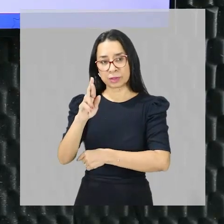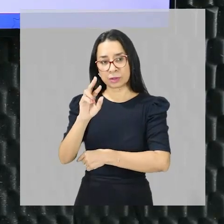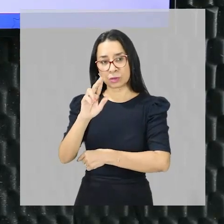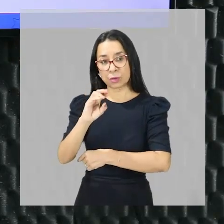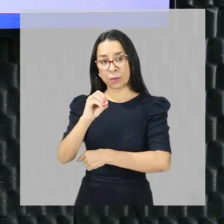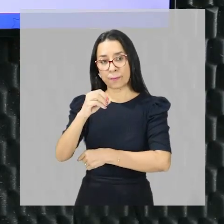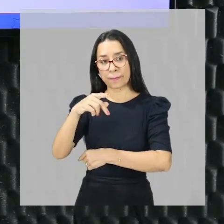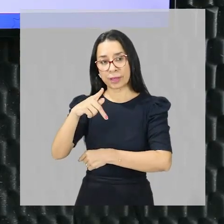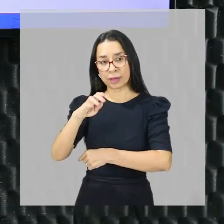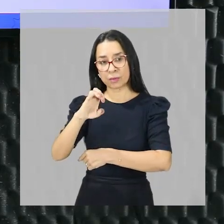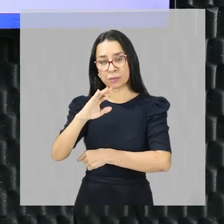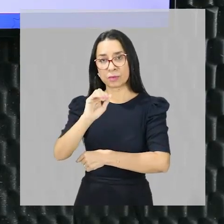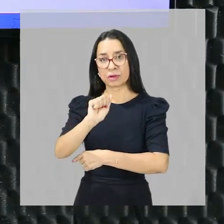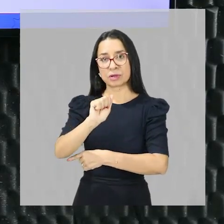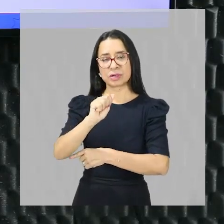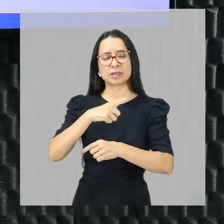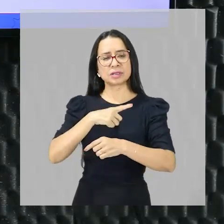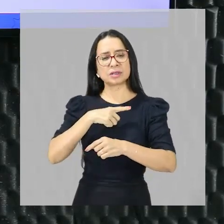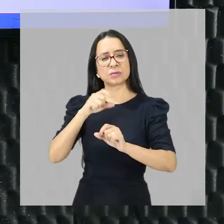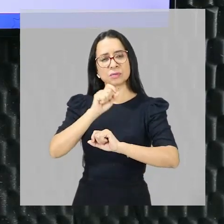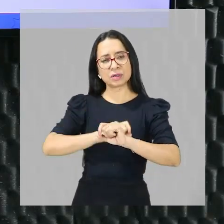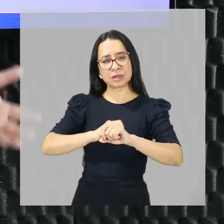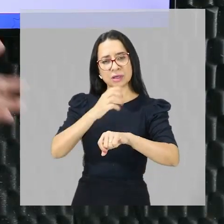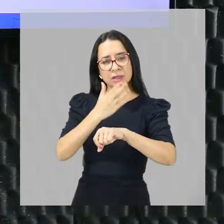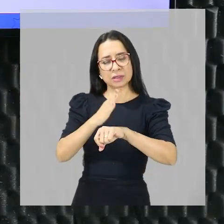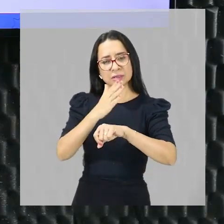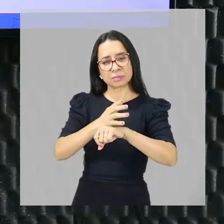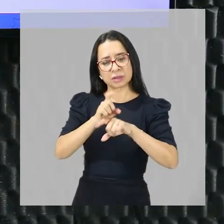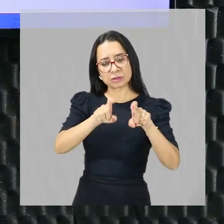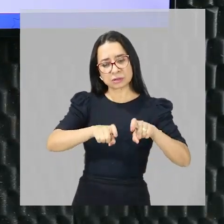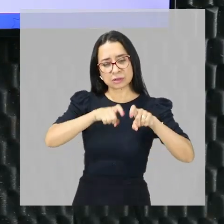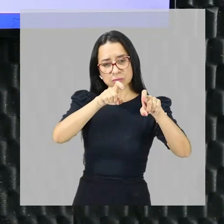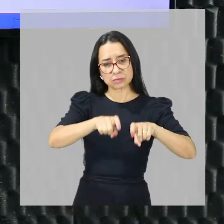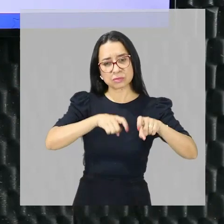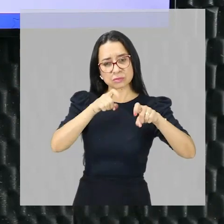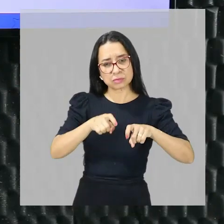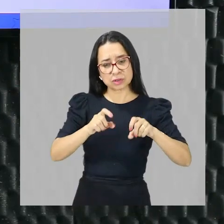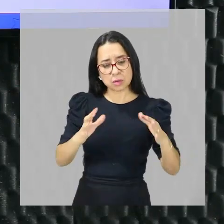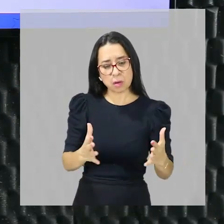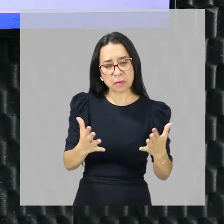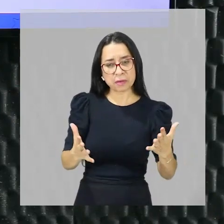principalmente as atividades de agricultura e também de pecuária, ou seja, plantação e criação de animais, tá?